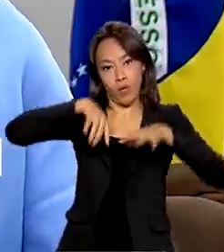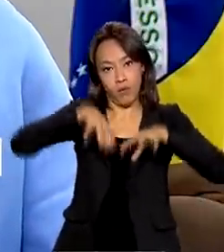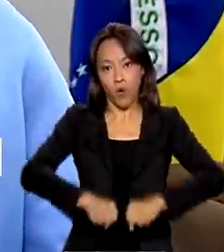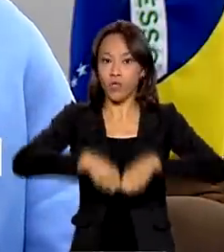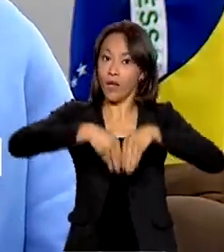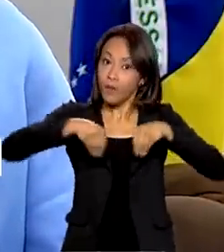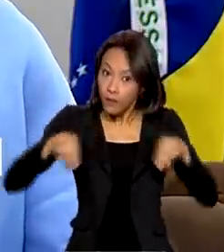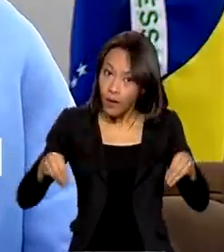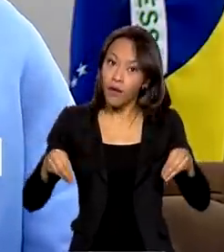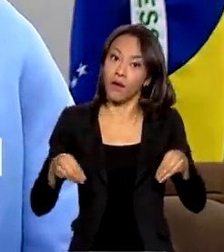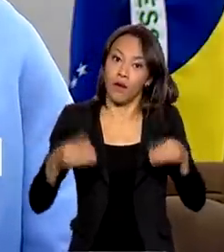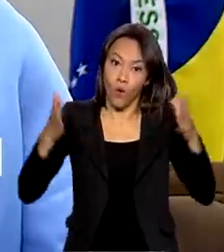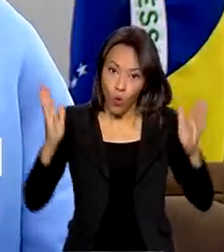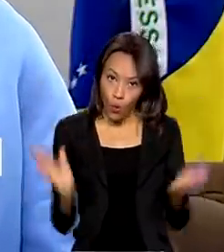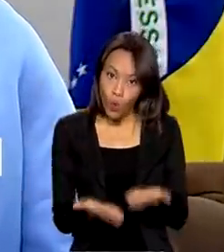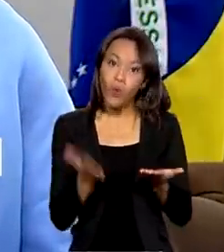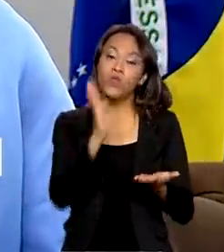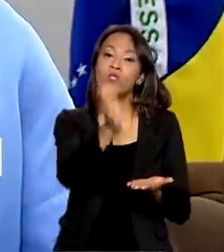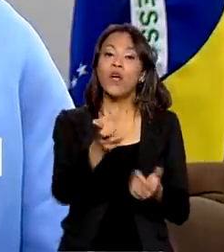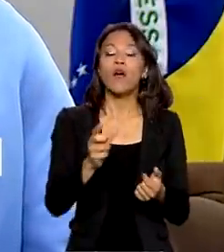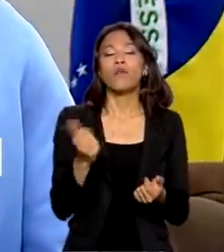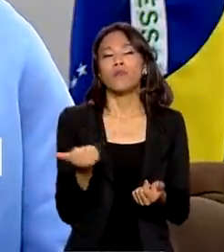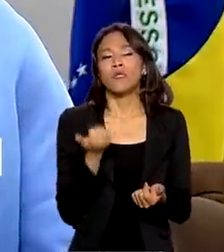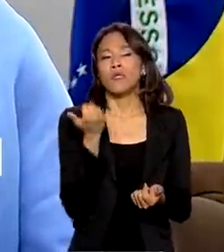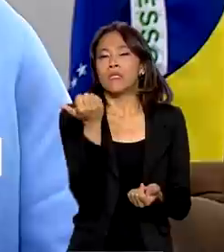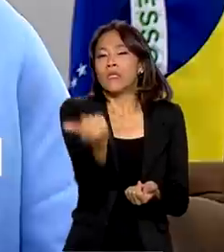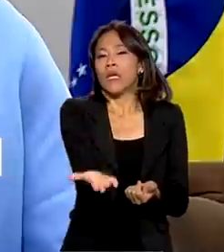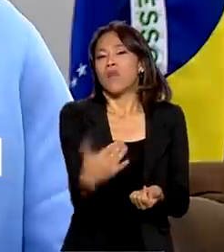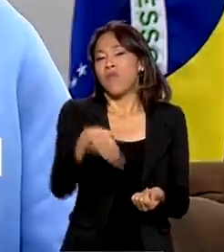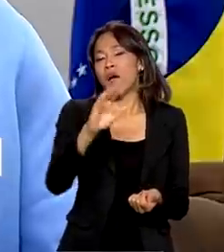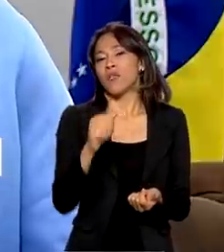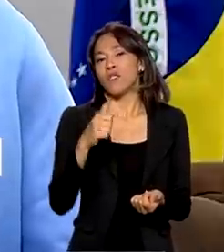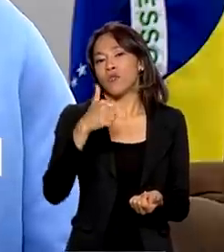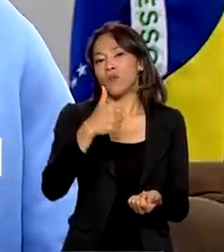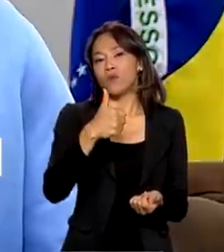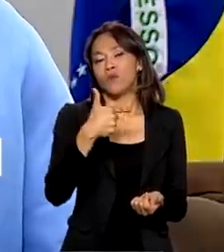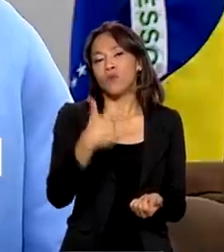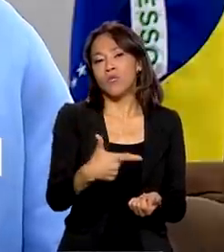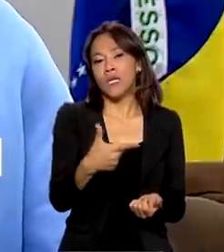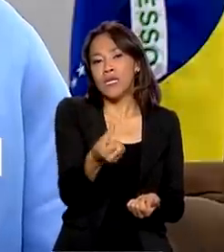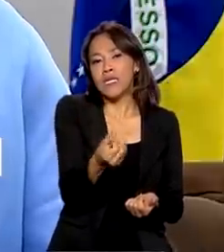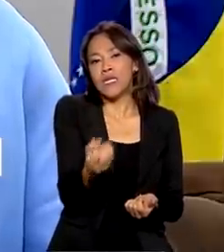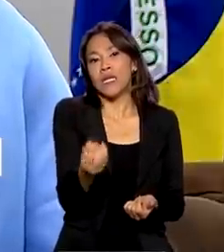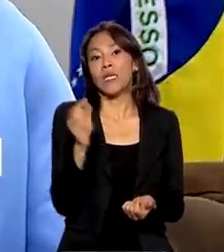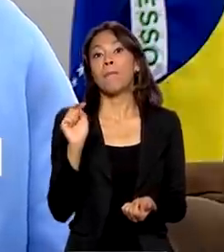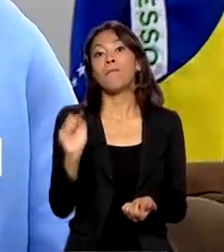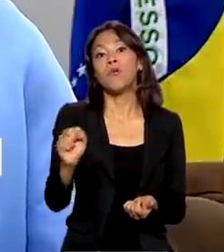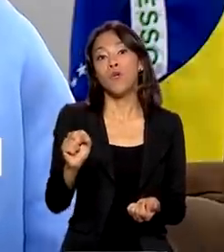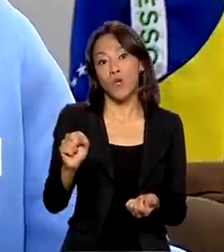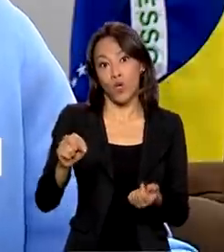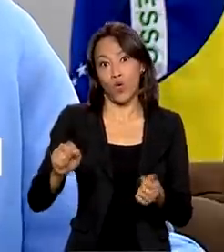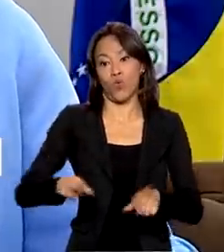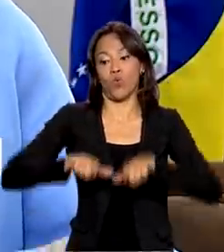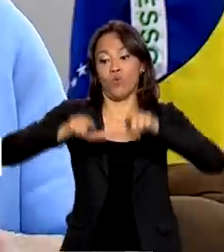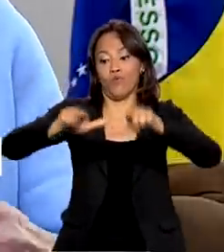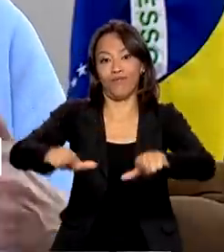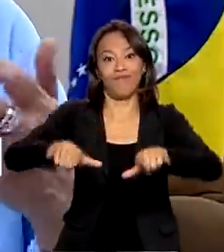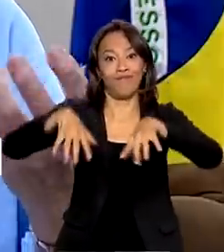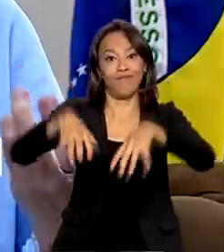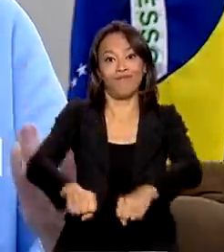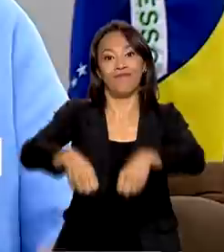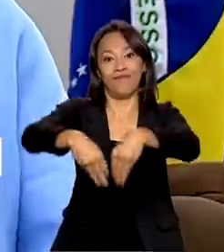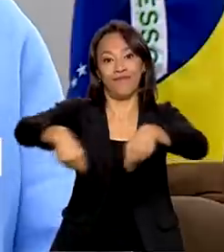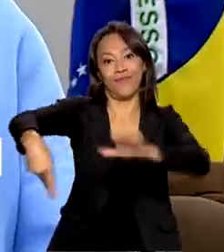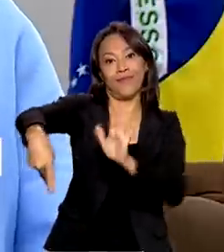acontecido hoje nós já entregamos mais de 260 mil títulos no governo do presidente Jair bolsonaro não só